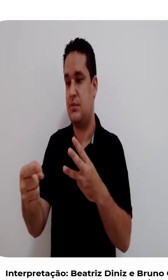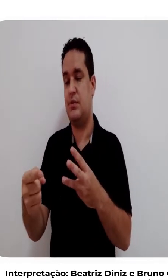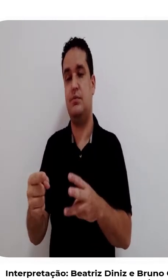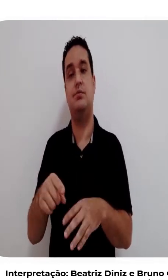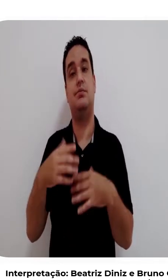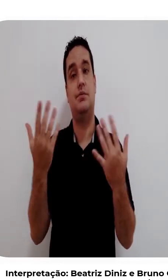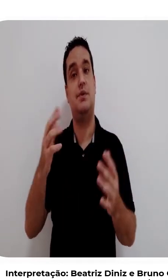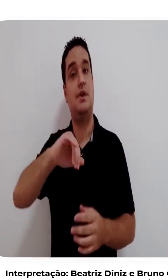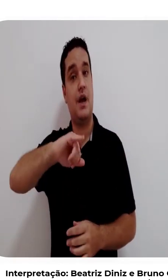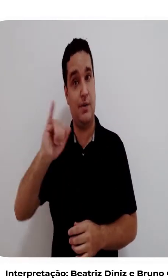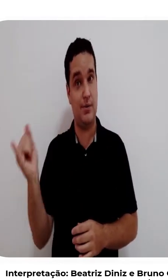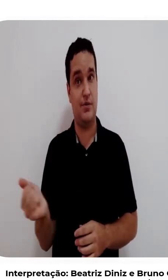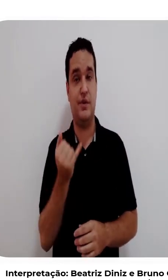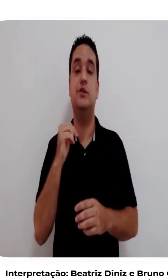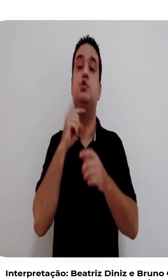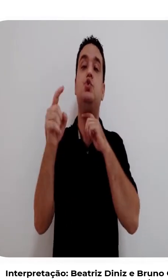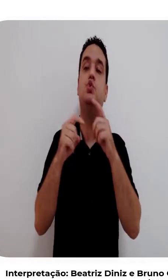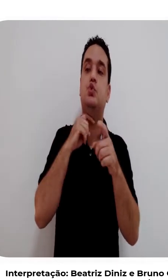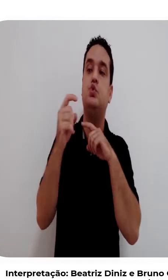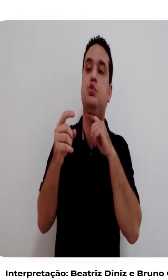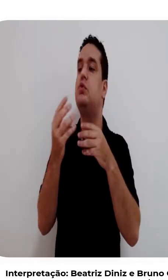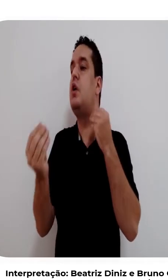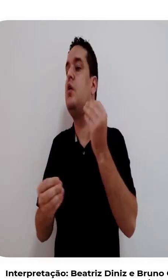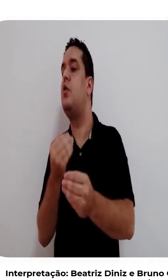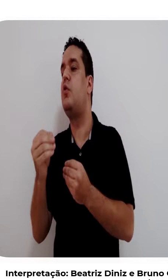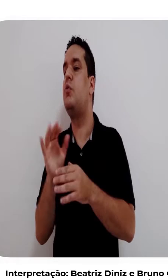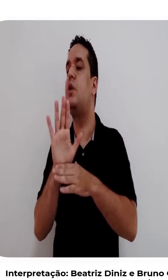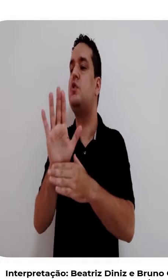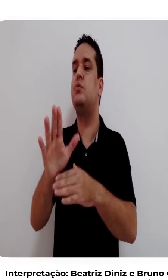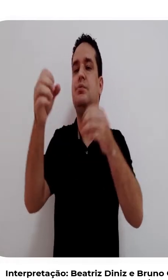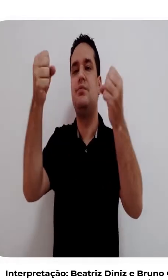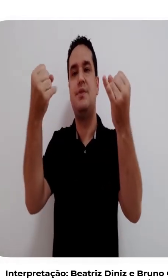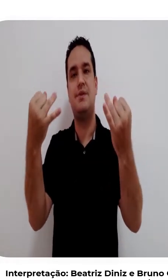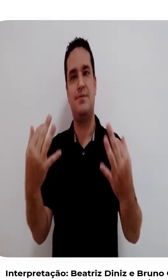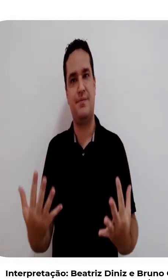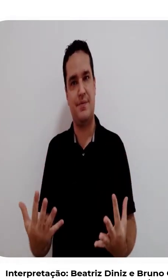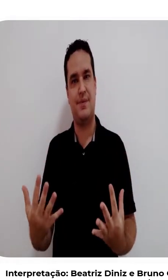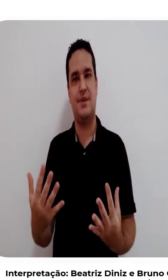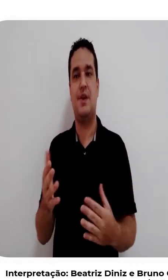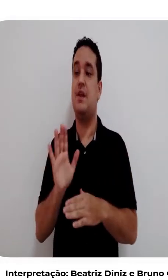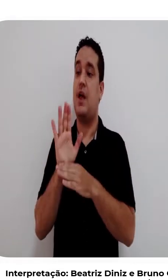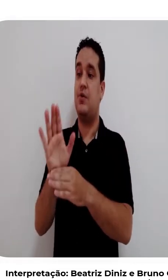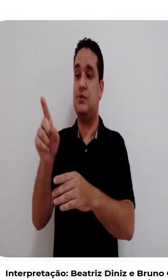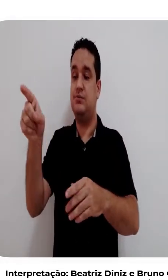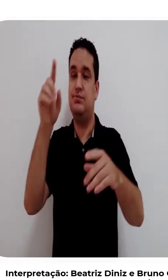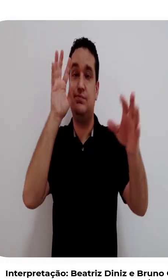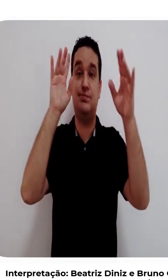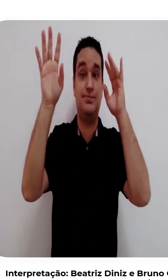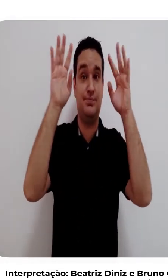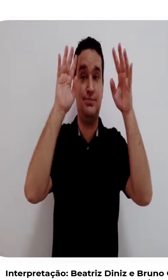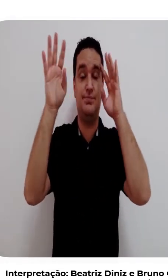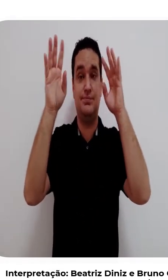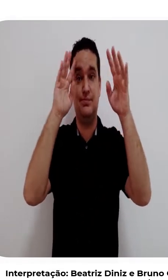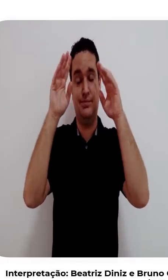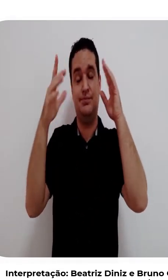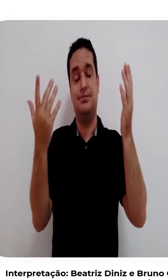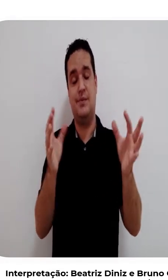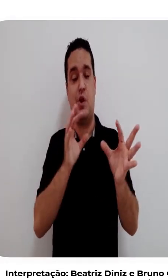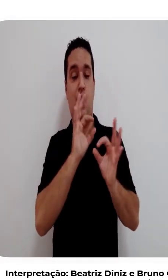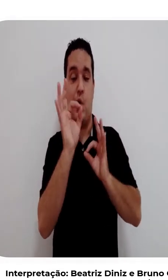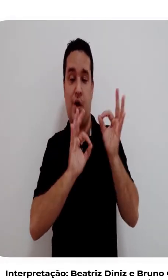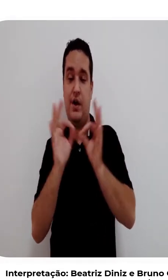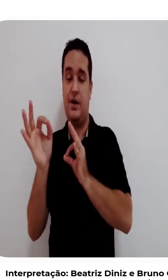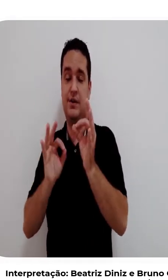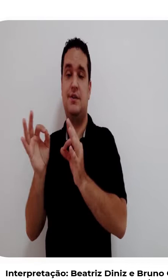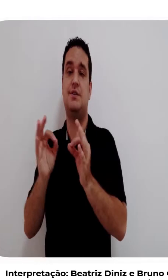tirar dúvida, é um momento de explicar alguma coisa, de trazer uma reflexão específica, e assim tem sido